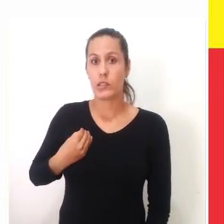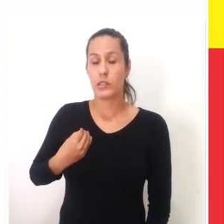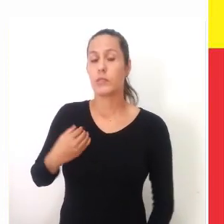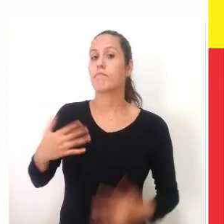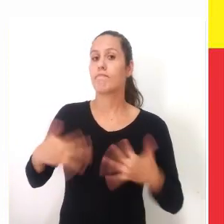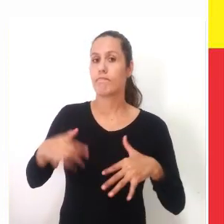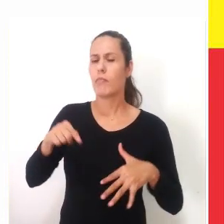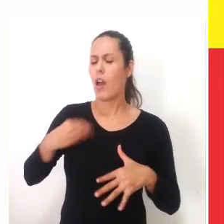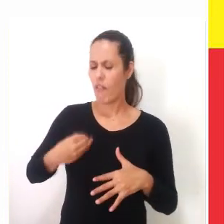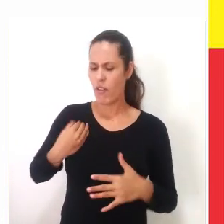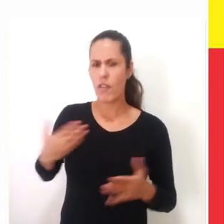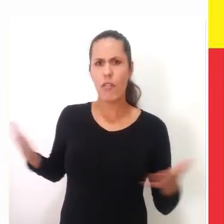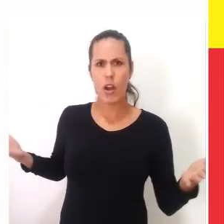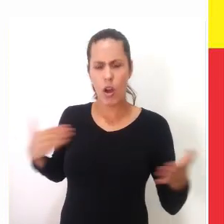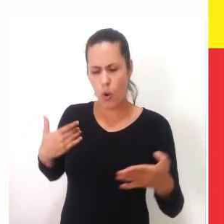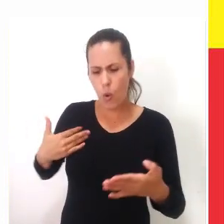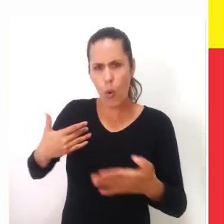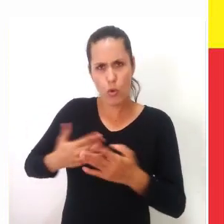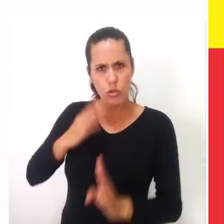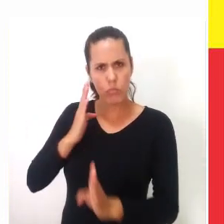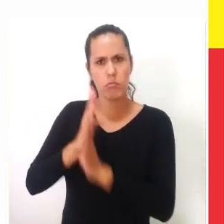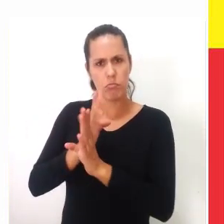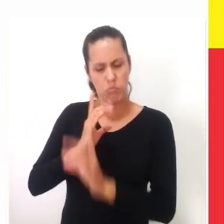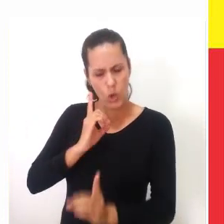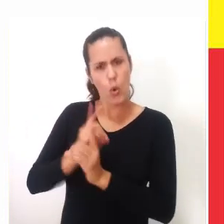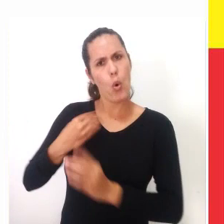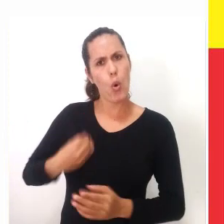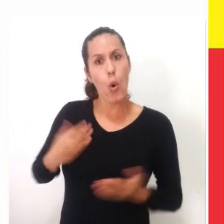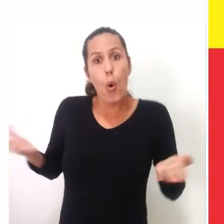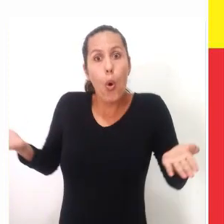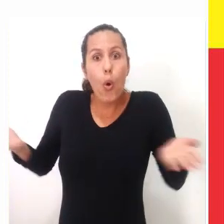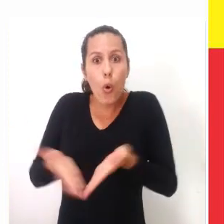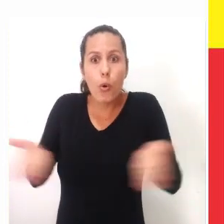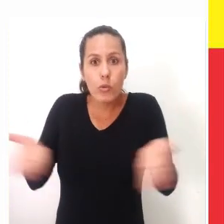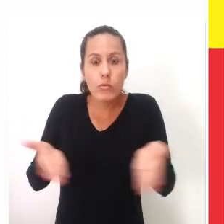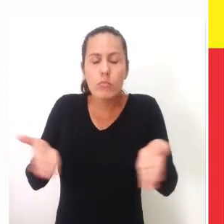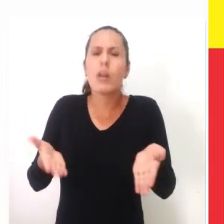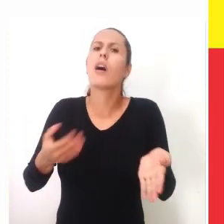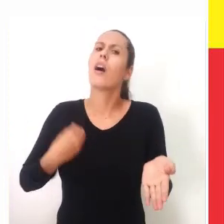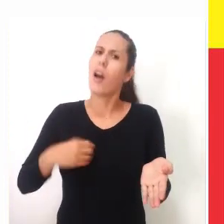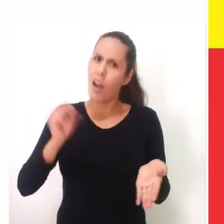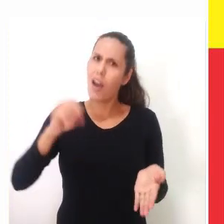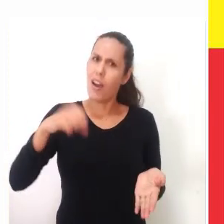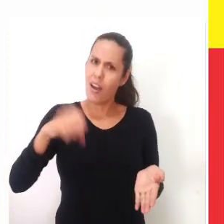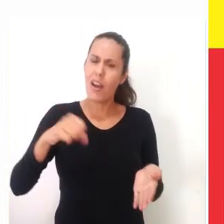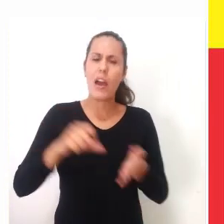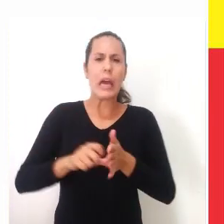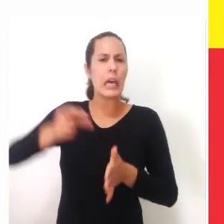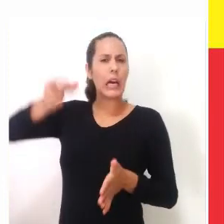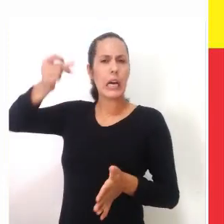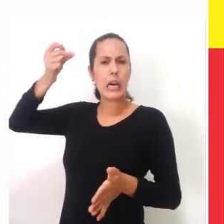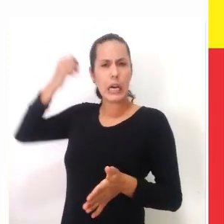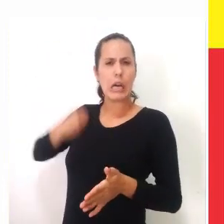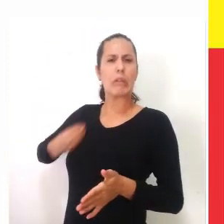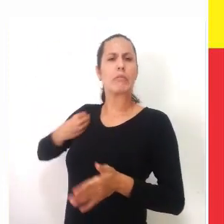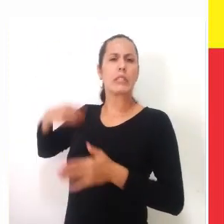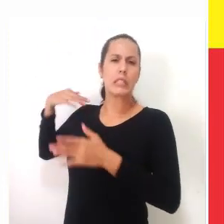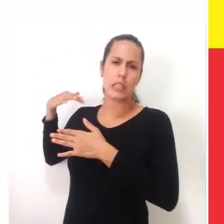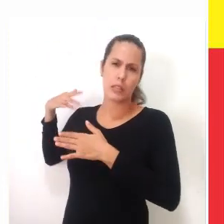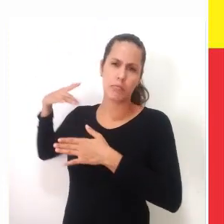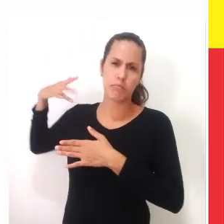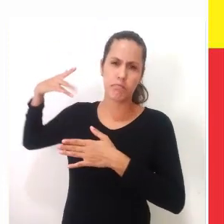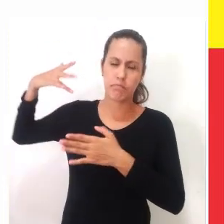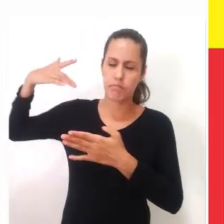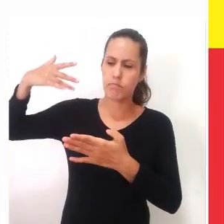que existem na atualidade, gente. E estão presentes desde muito tempo,